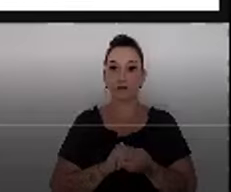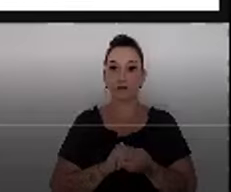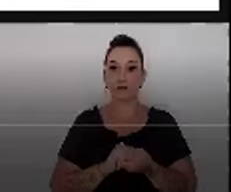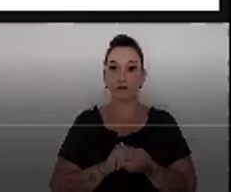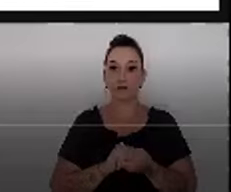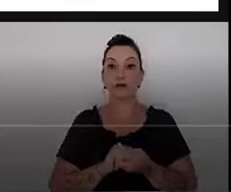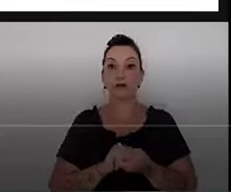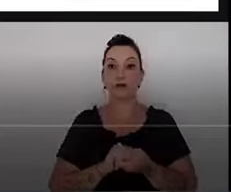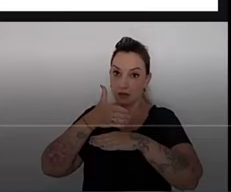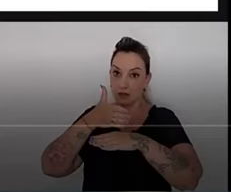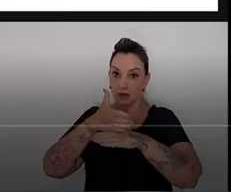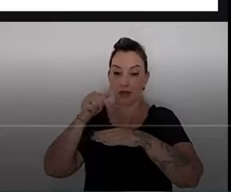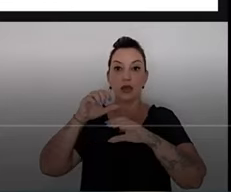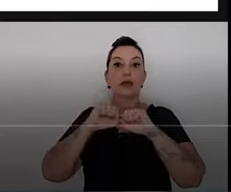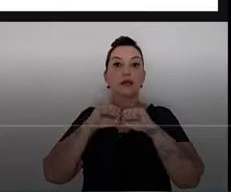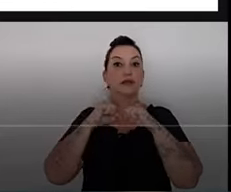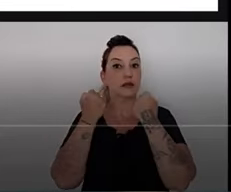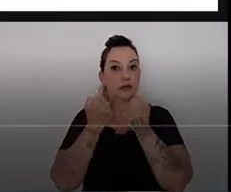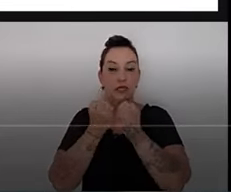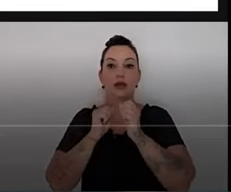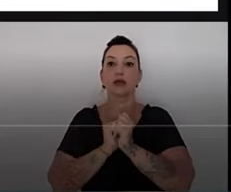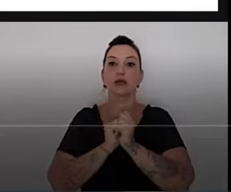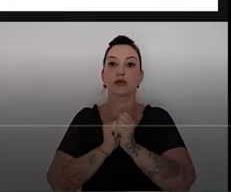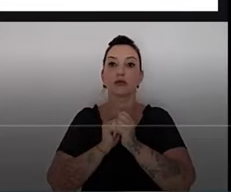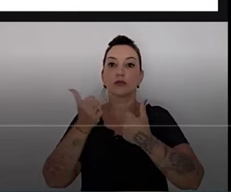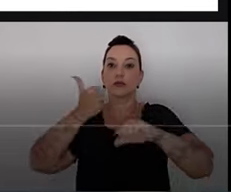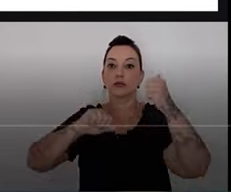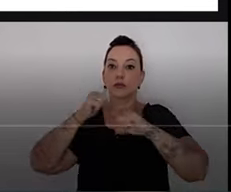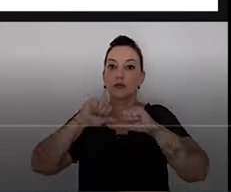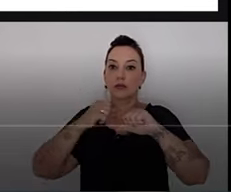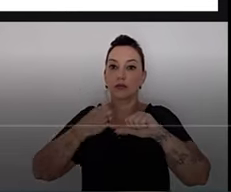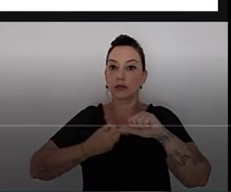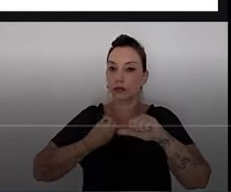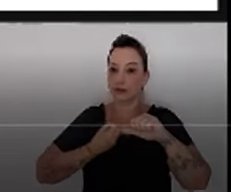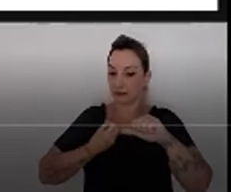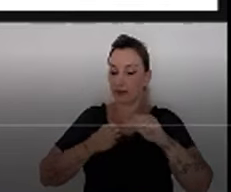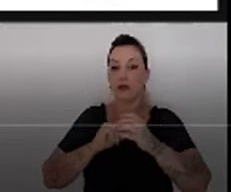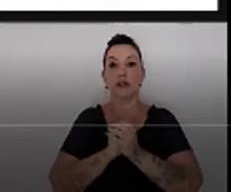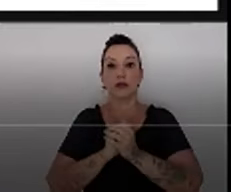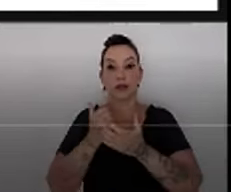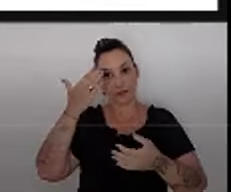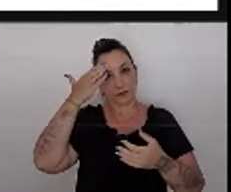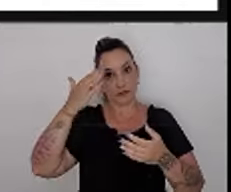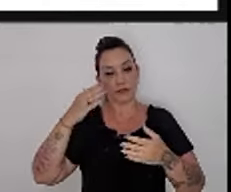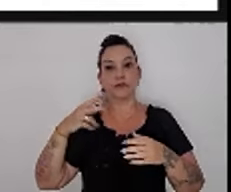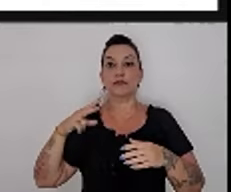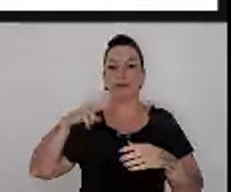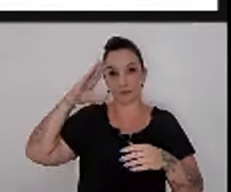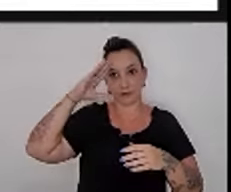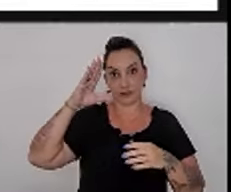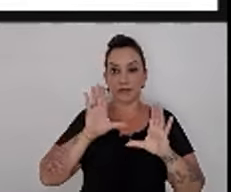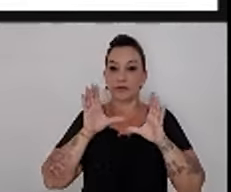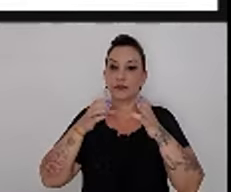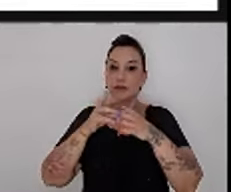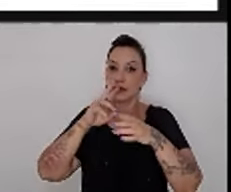É um prazer participar desse seminário do Laboratório Multilingua da ANTHROPEN, e eu queria agradecer em particular